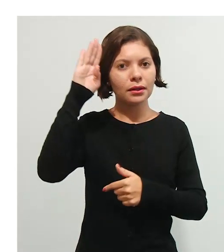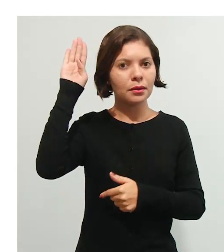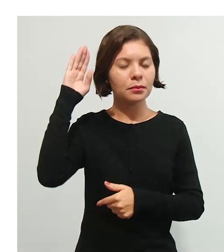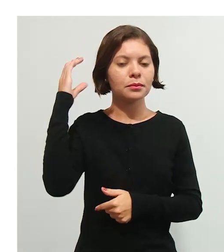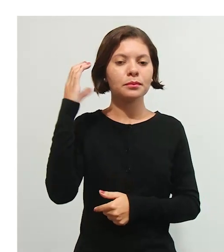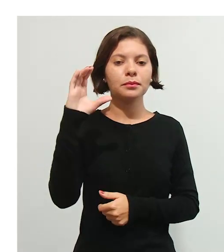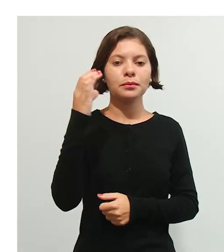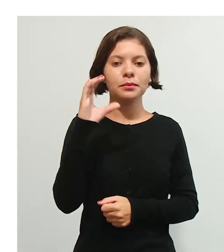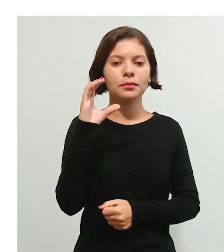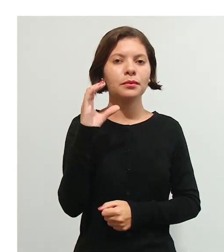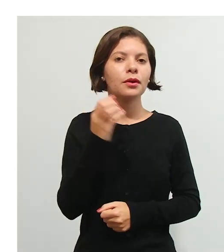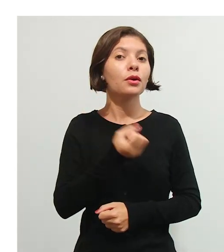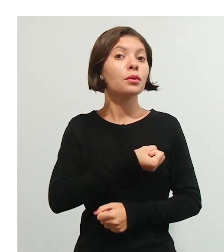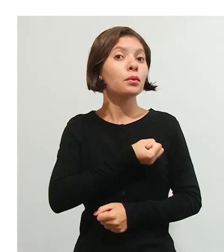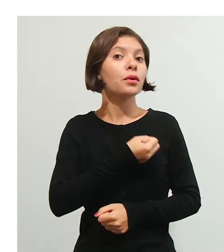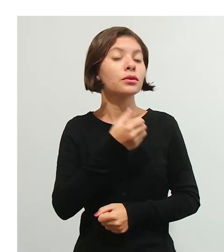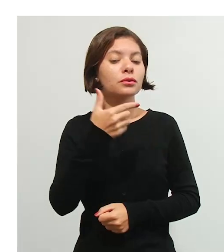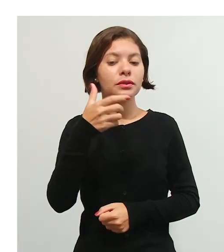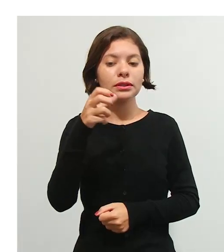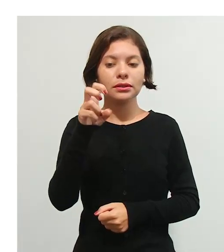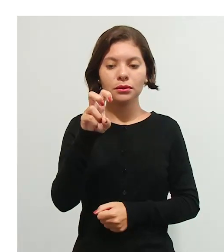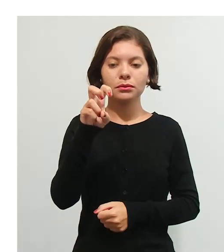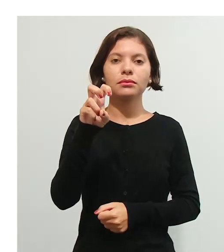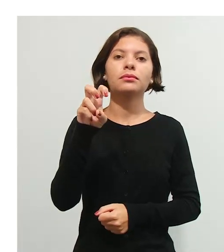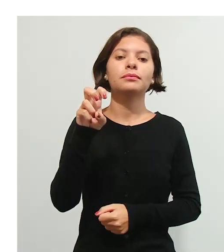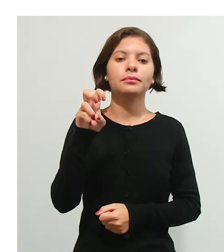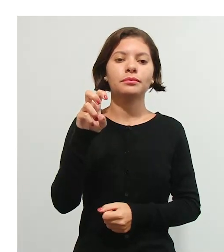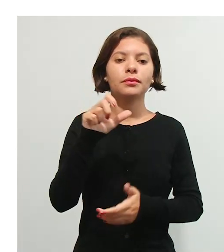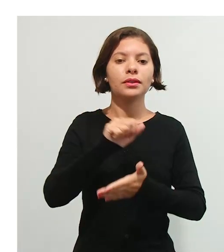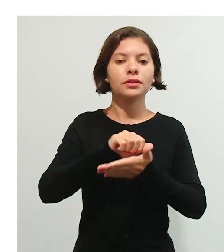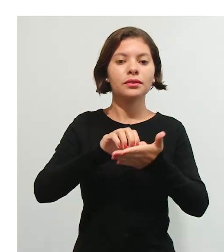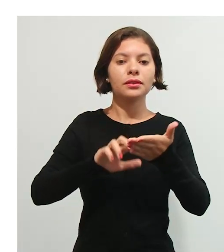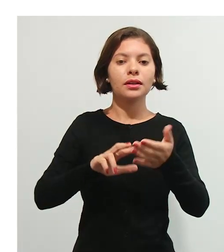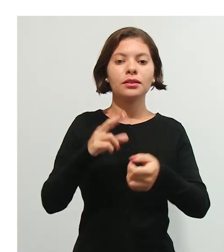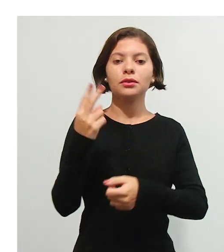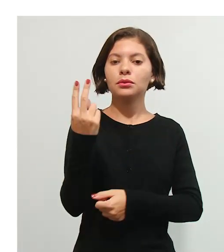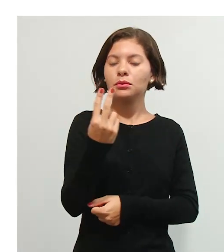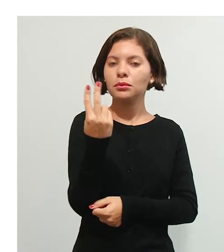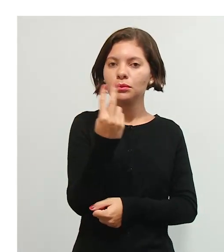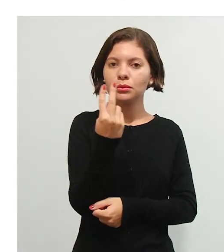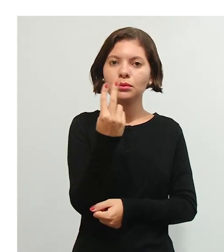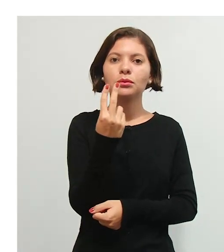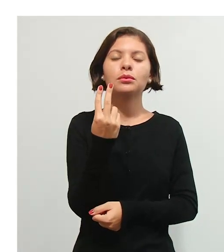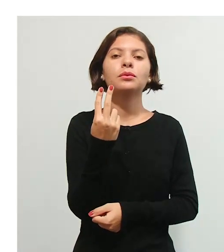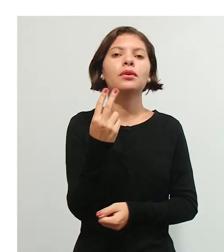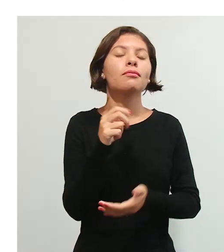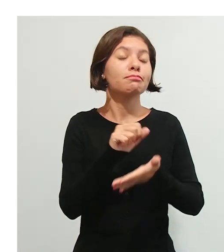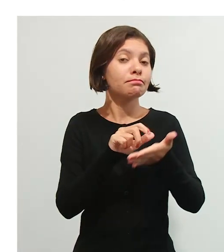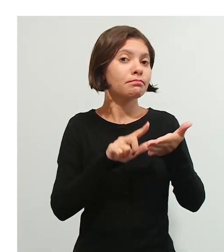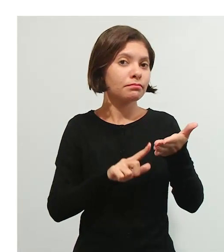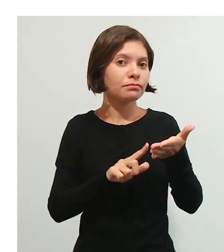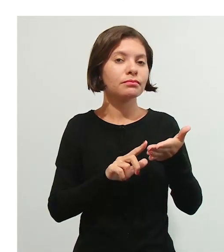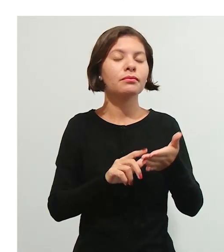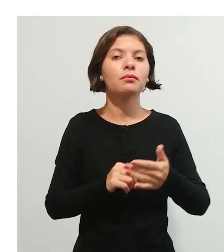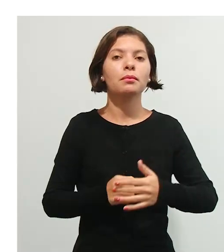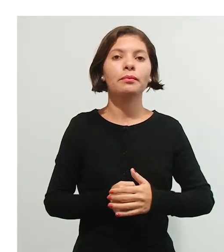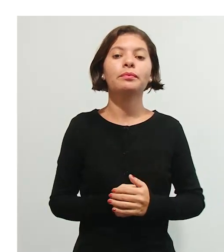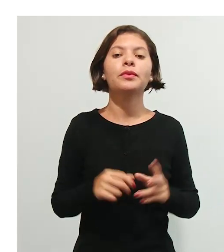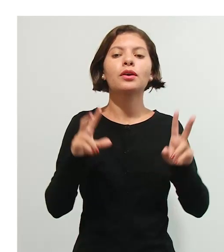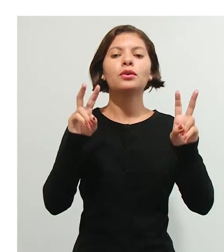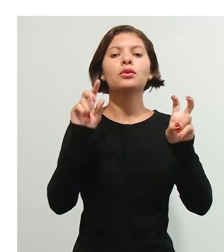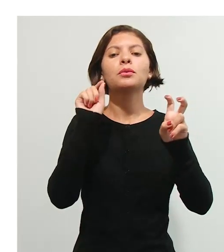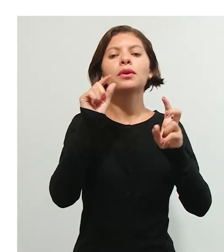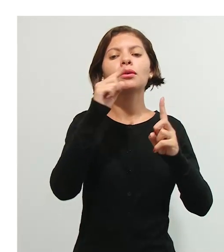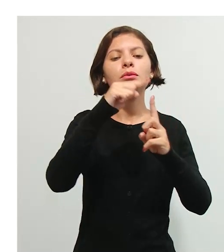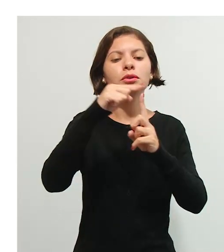científico e valerá 25 pontos a atividade de percurso dois é uma tarefa